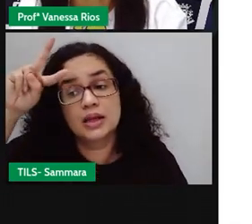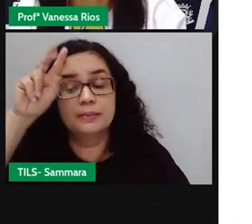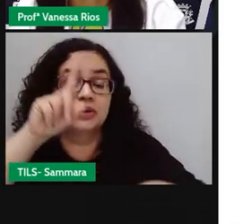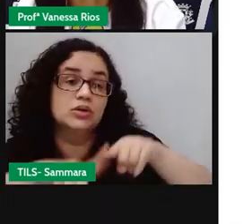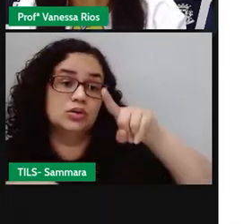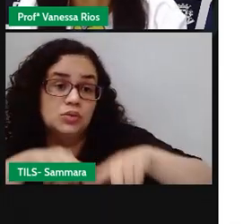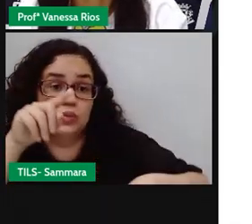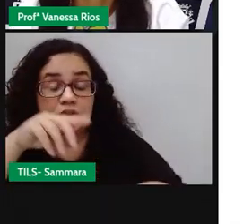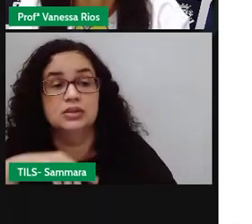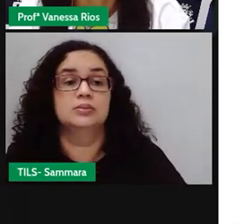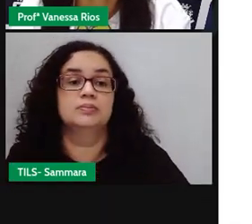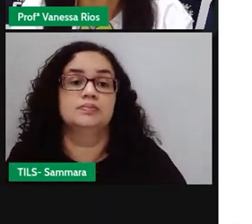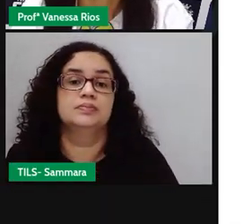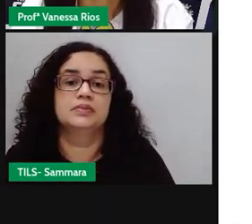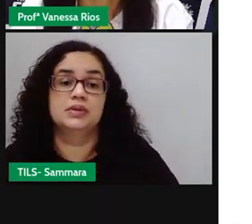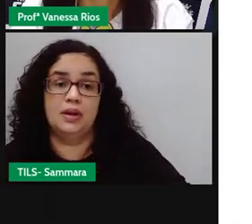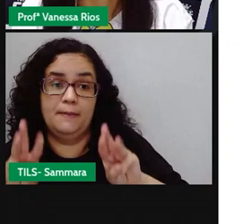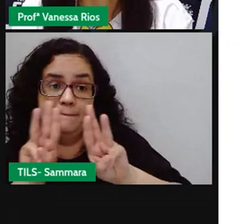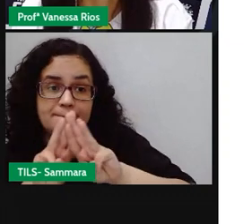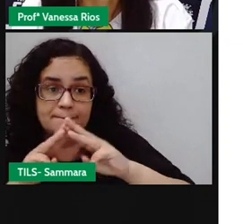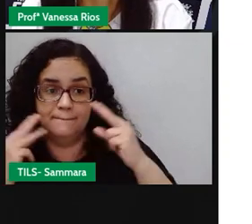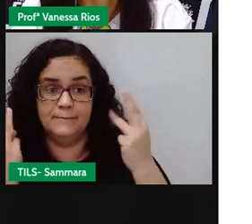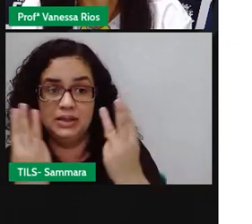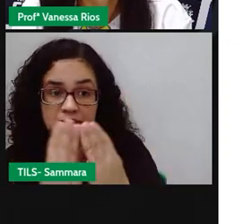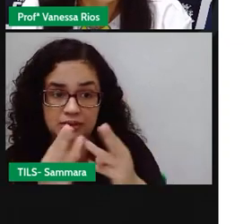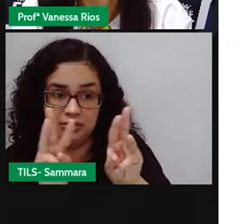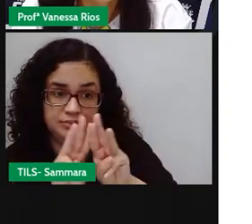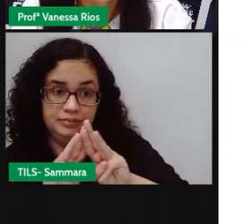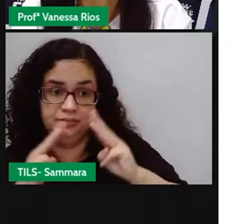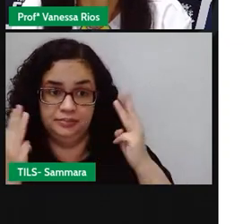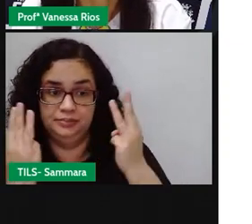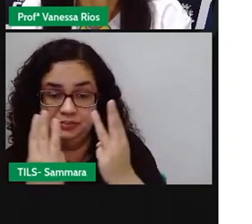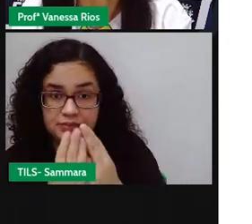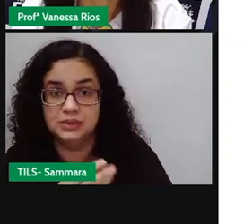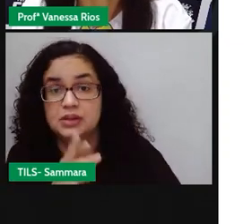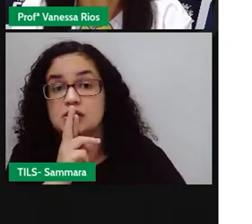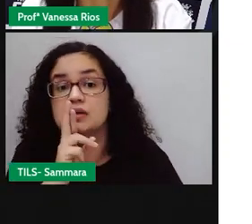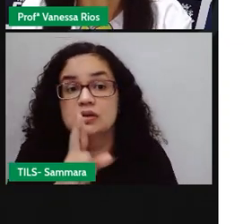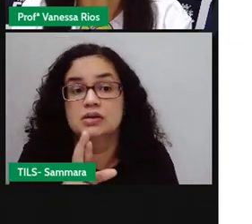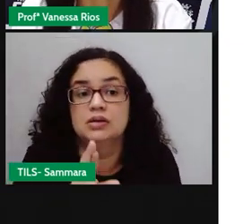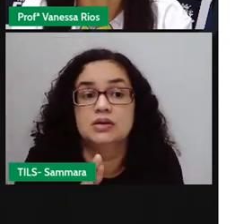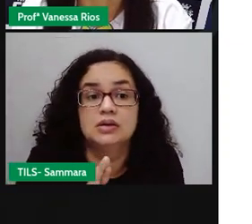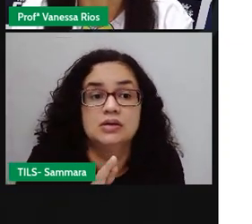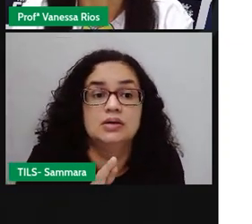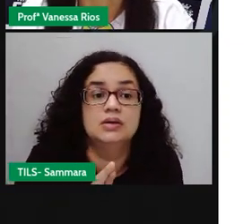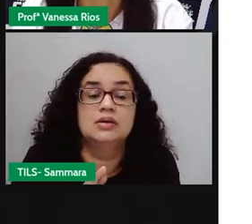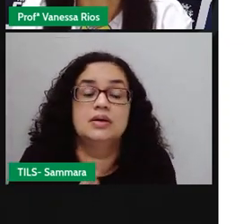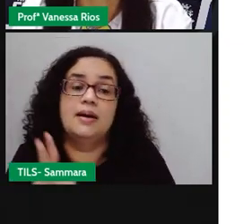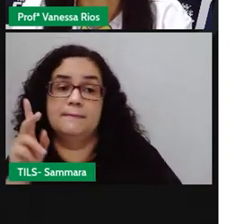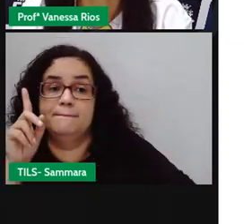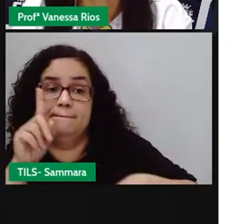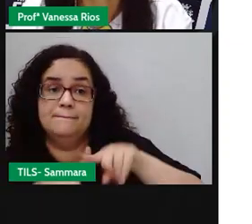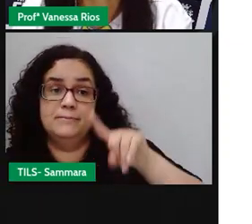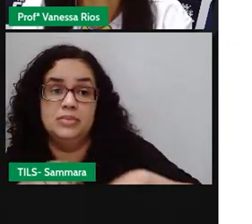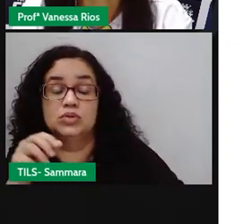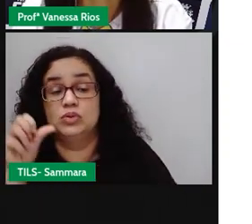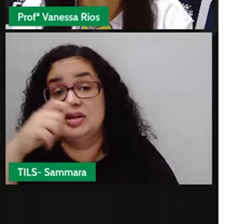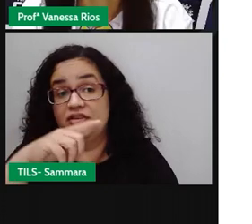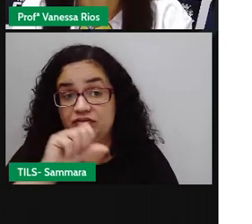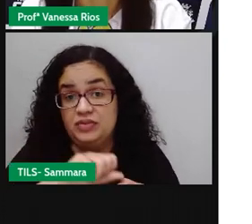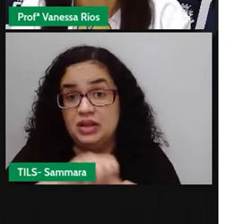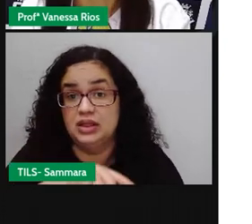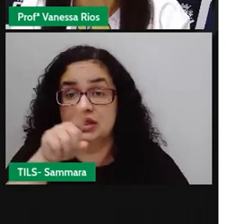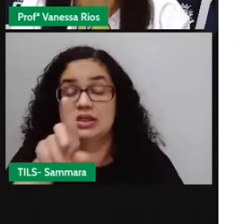materiais, matéria, a gente vai achar, encontrar essa resposta, que as matérias, os materiais, eles são